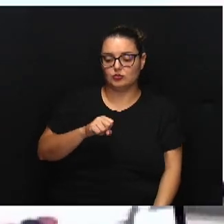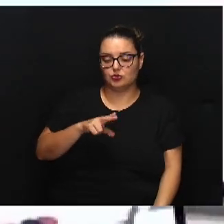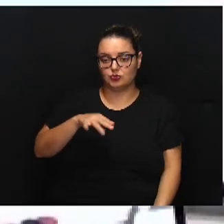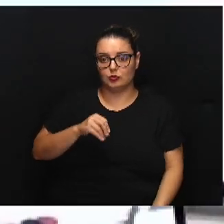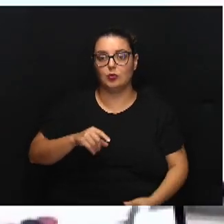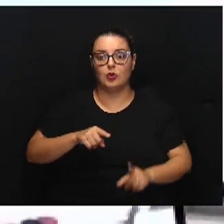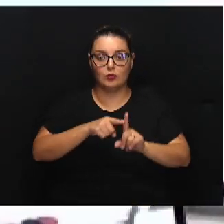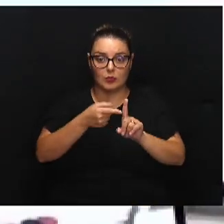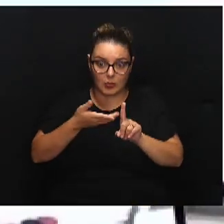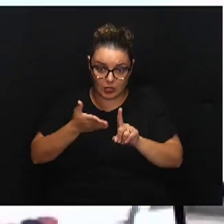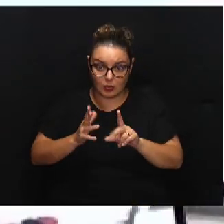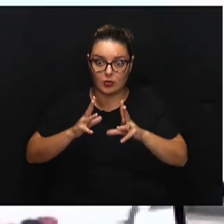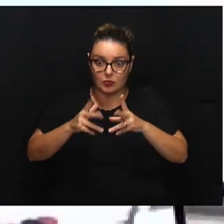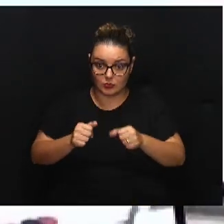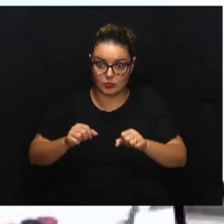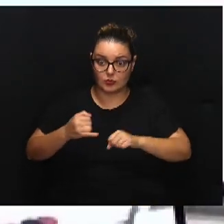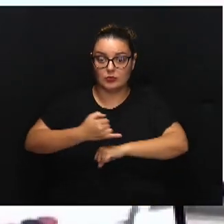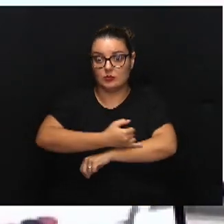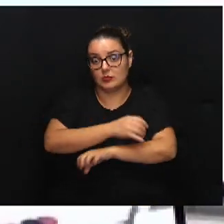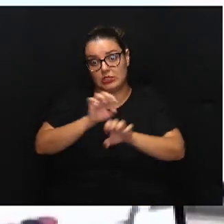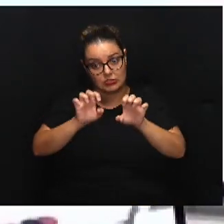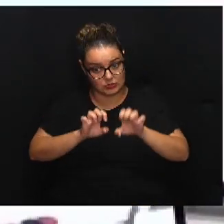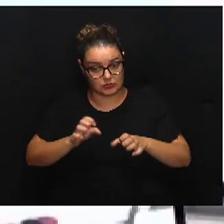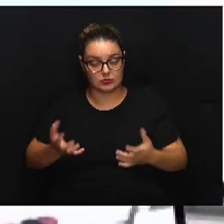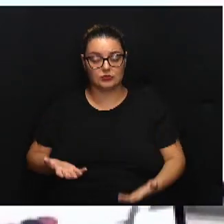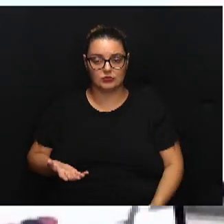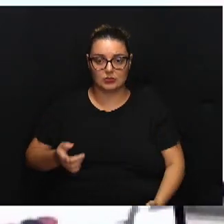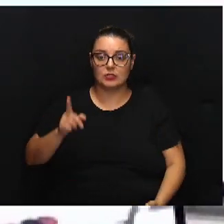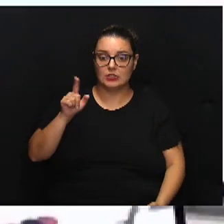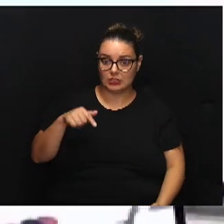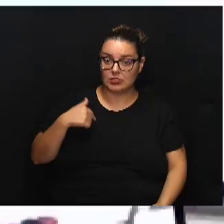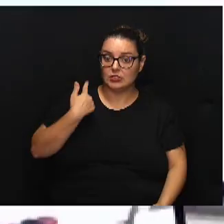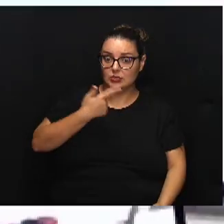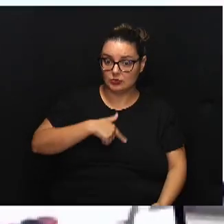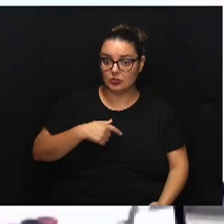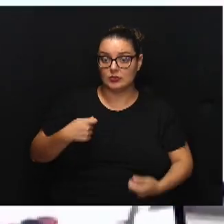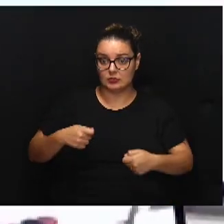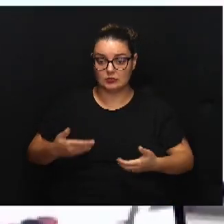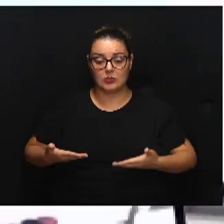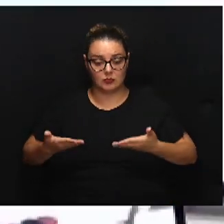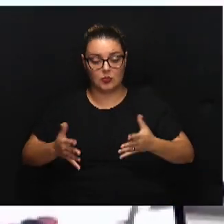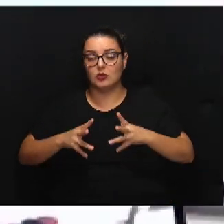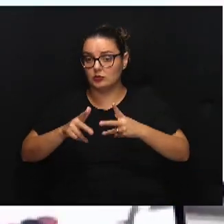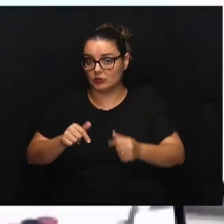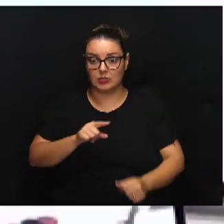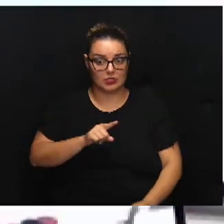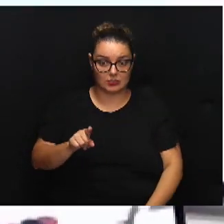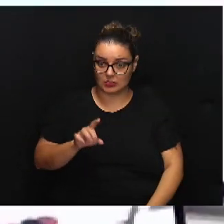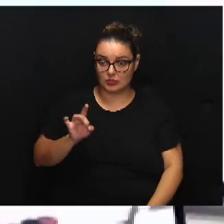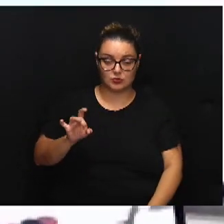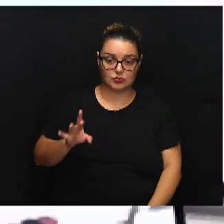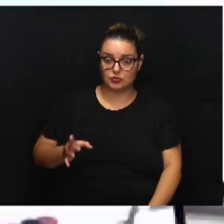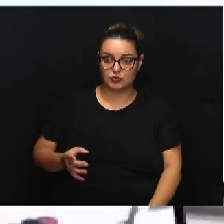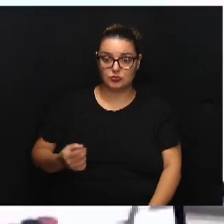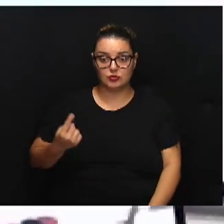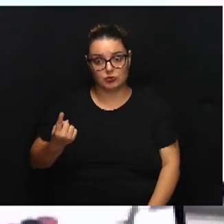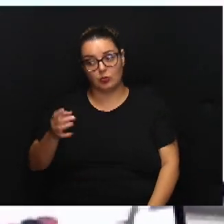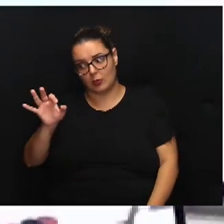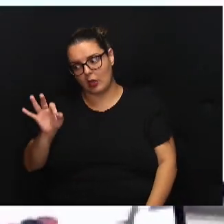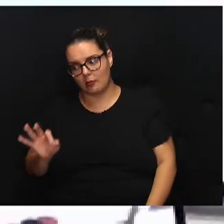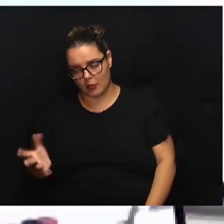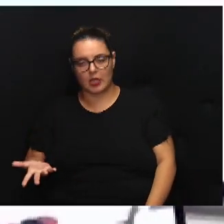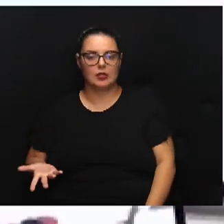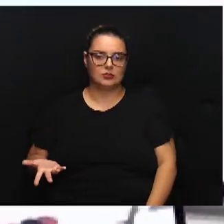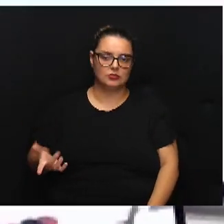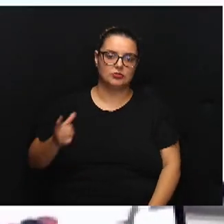com toda essa infraestrutura que, então, nós devemos oferecer a todos, e não a só uma parcela